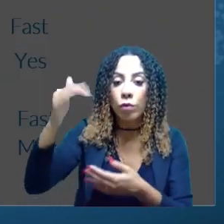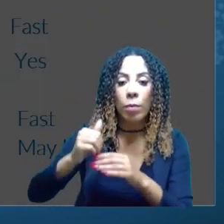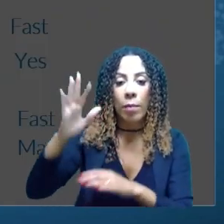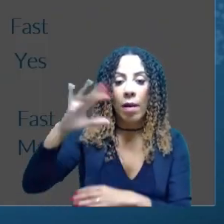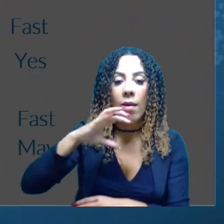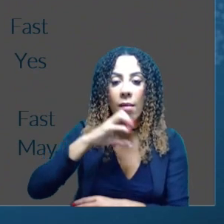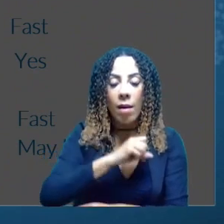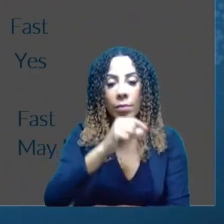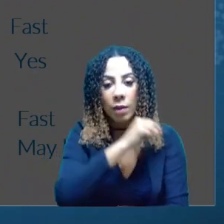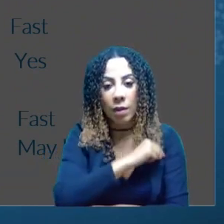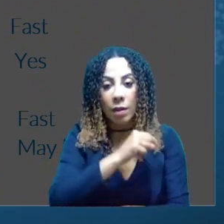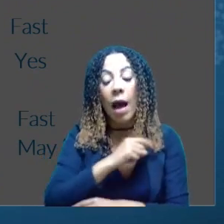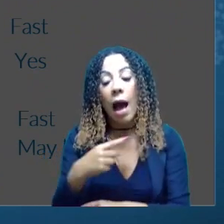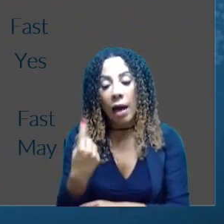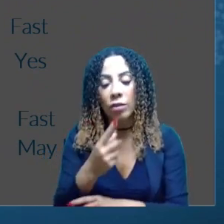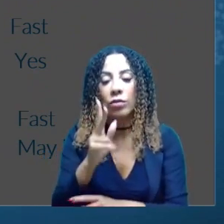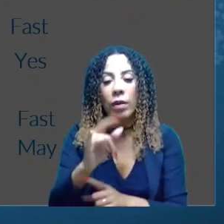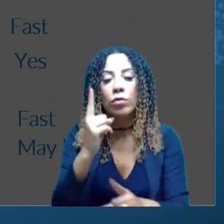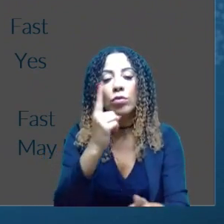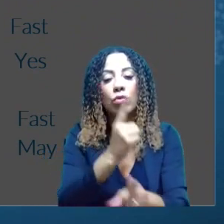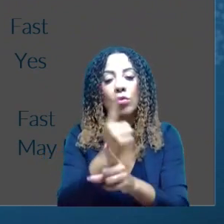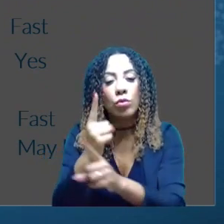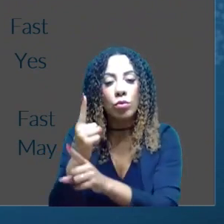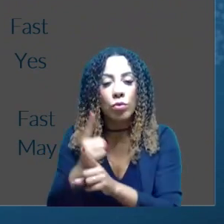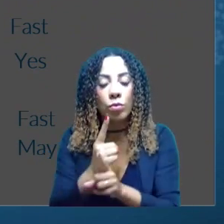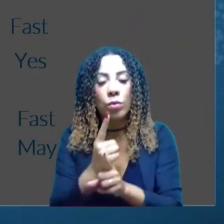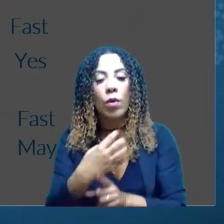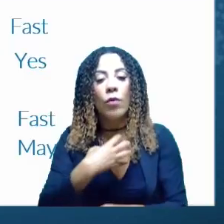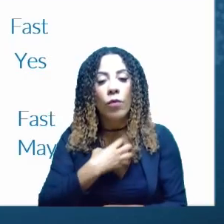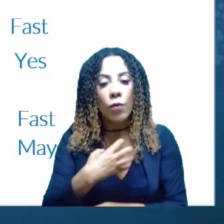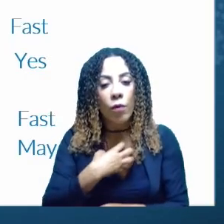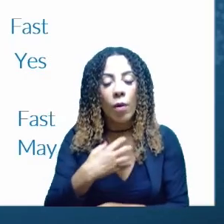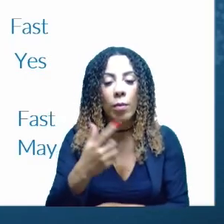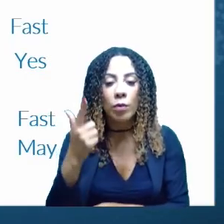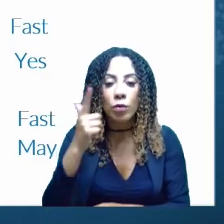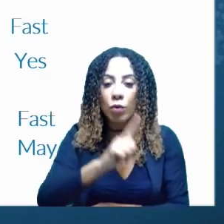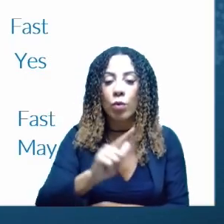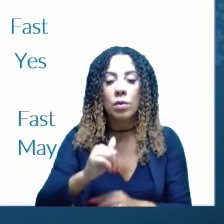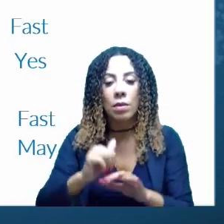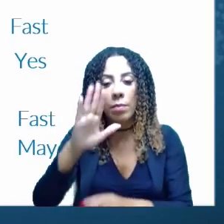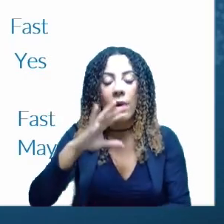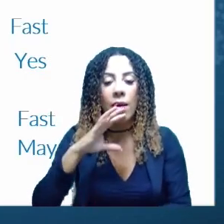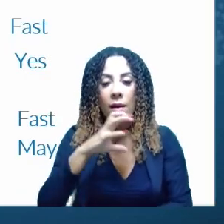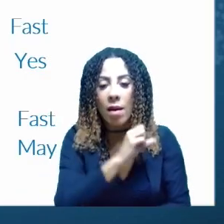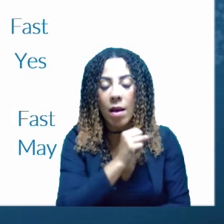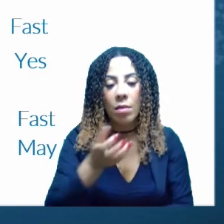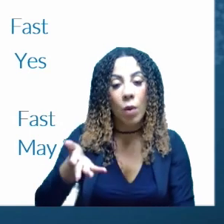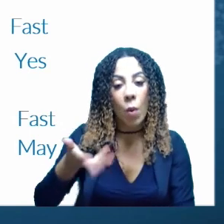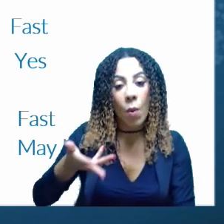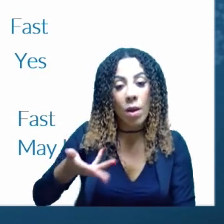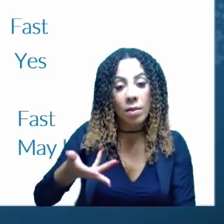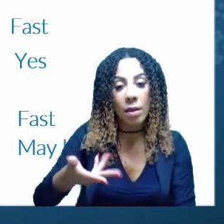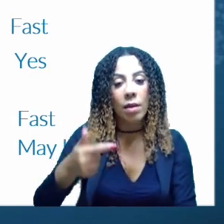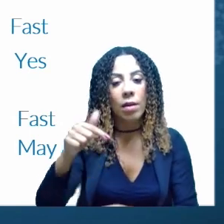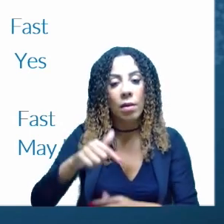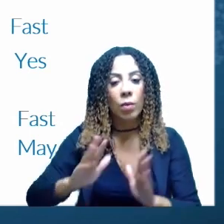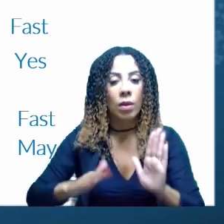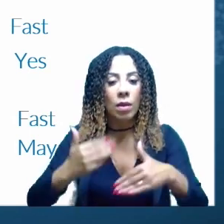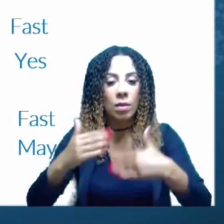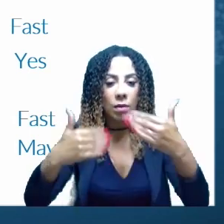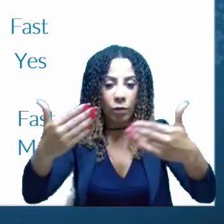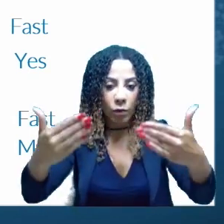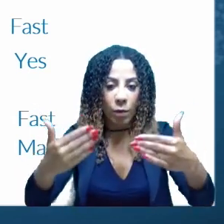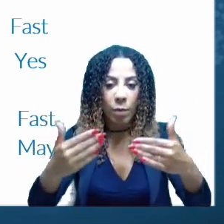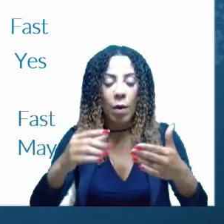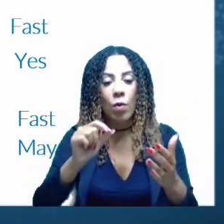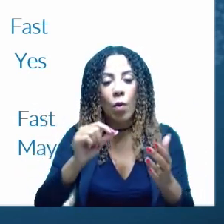nós descobriremos maneiras de basicamente acelerar o desenvolvimento de